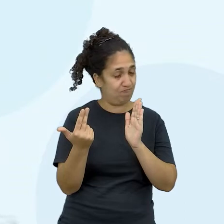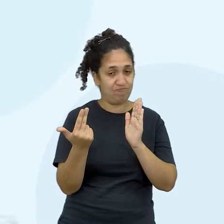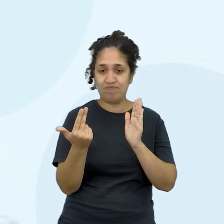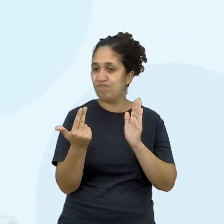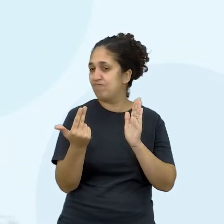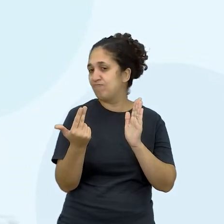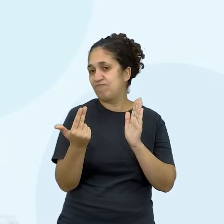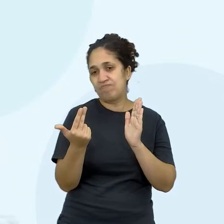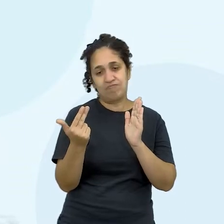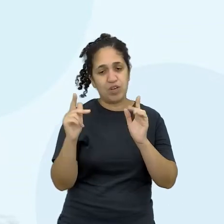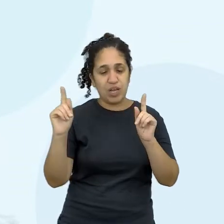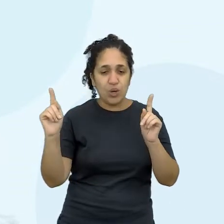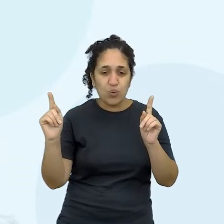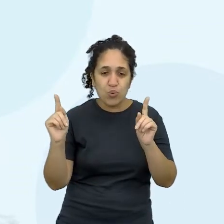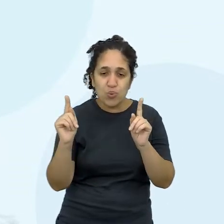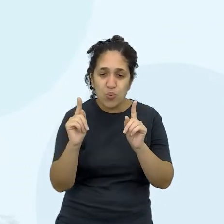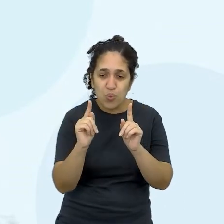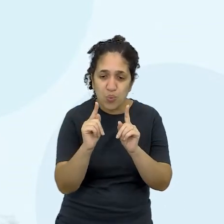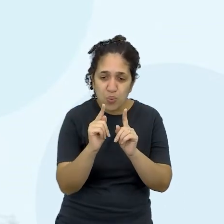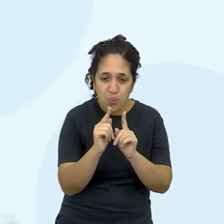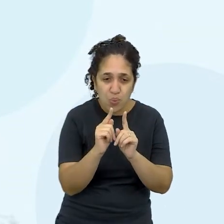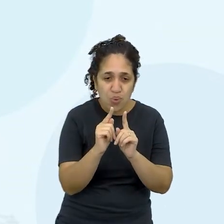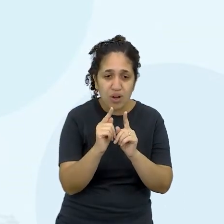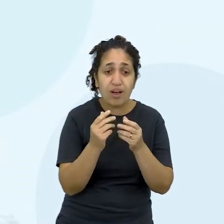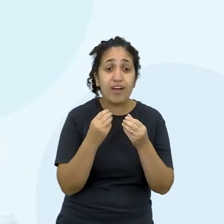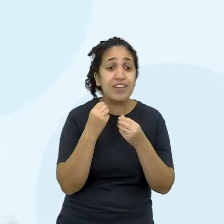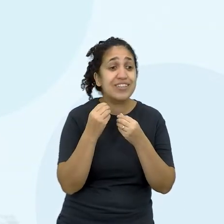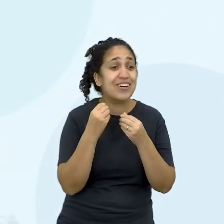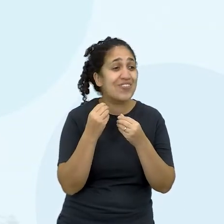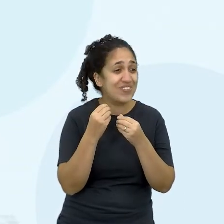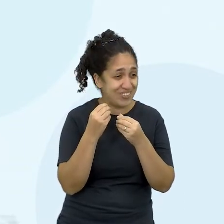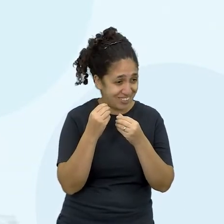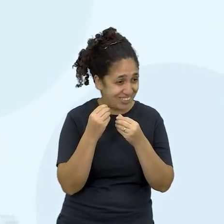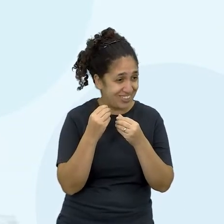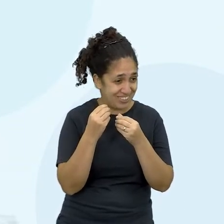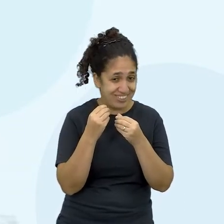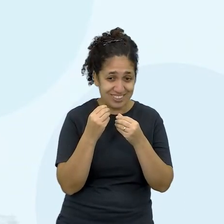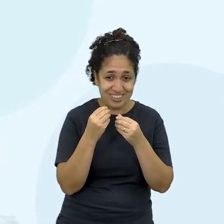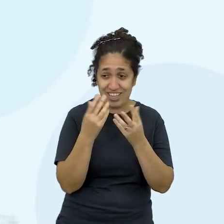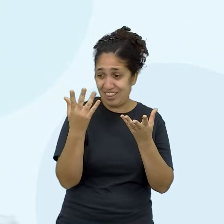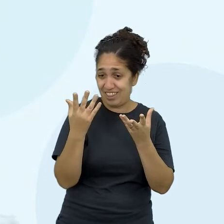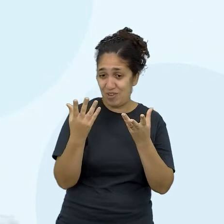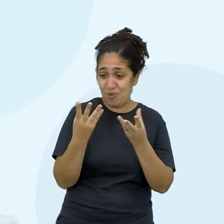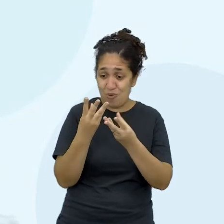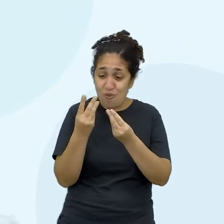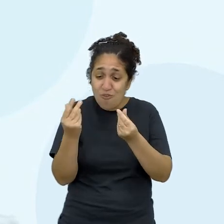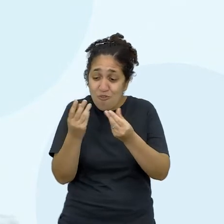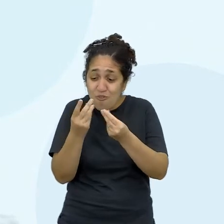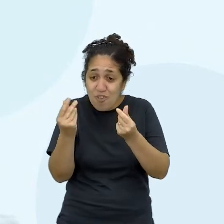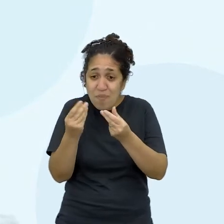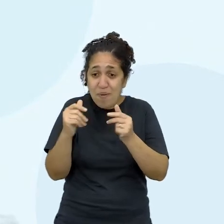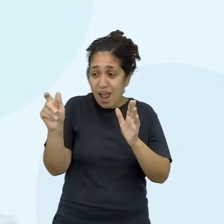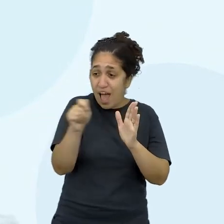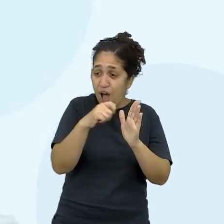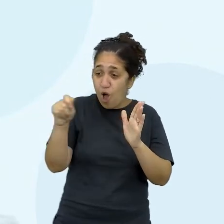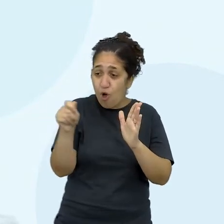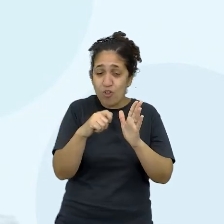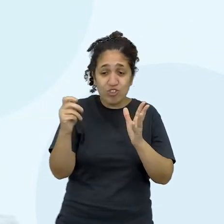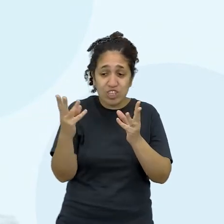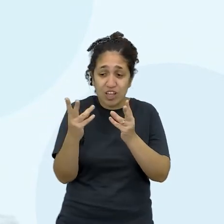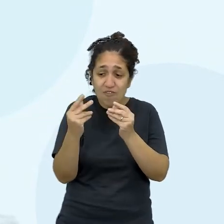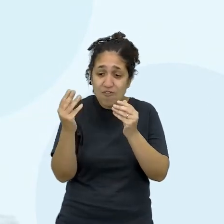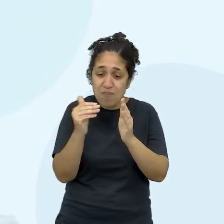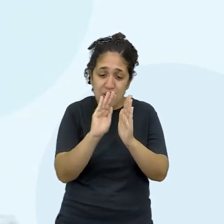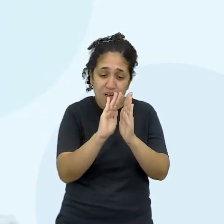Porque você vai reduzir a escala, mas como é que você vai reduzir o algodão? A fibra da cortina não vai